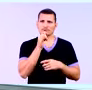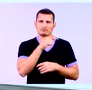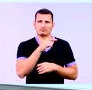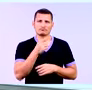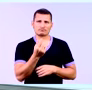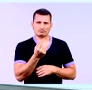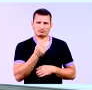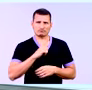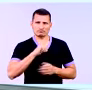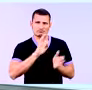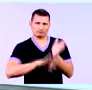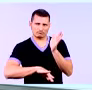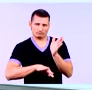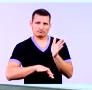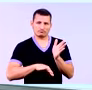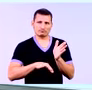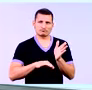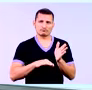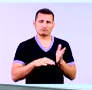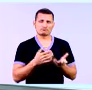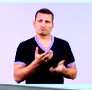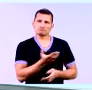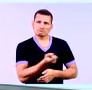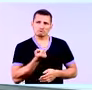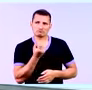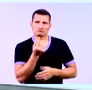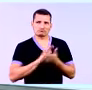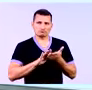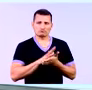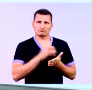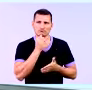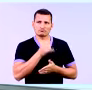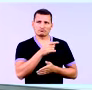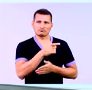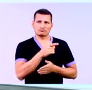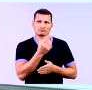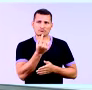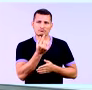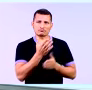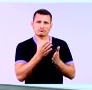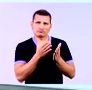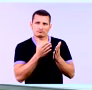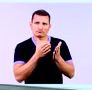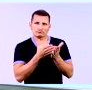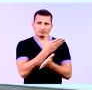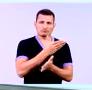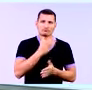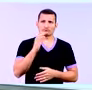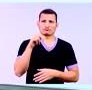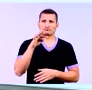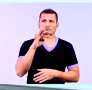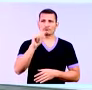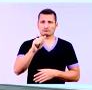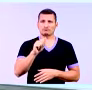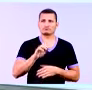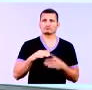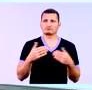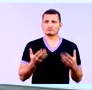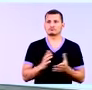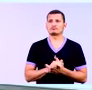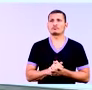descontado da minha conta? O dinheiro não chegou na minha mão. Será que esse dinheiro saiu da minha conta? Então, geralmente, claro, né,